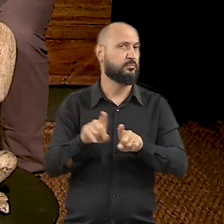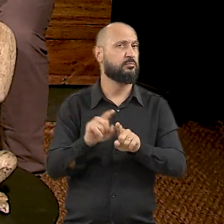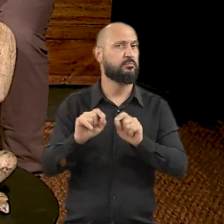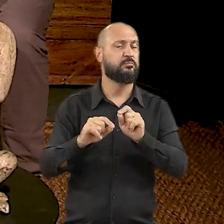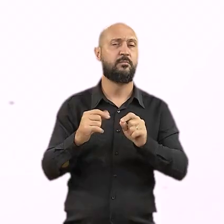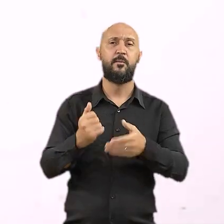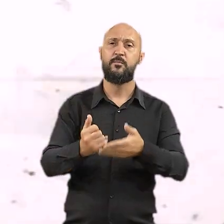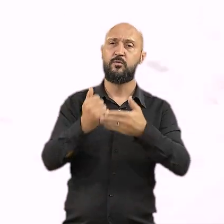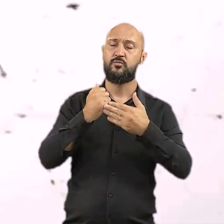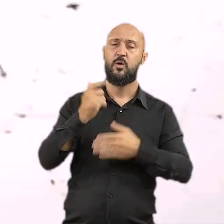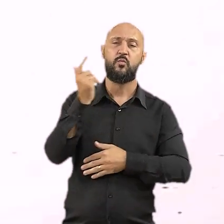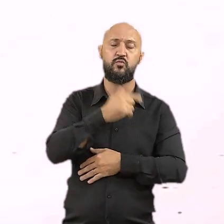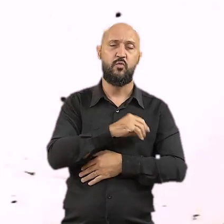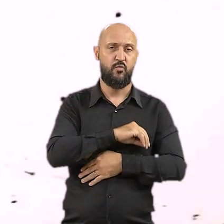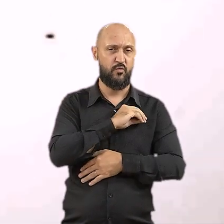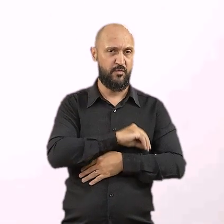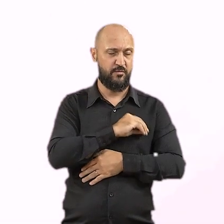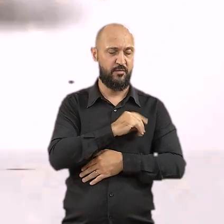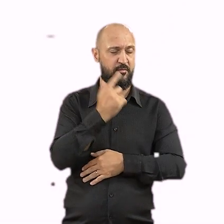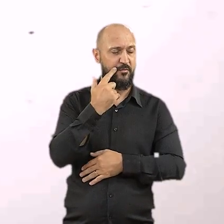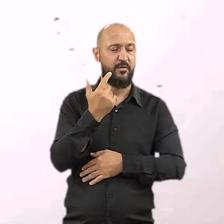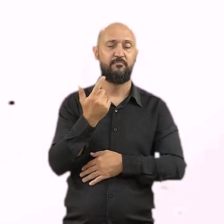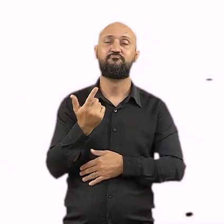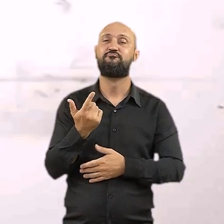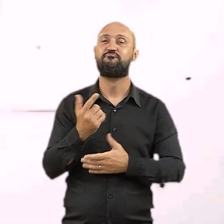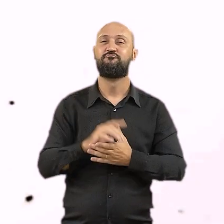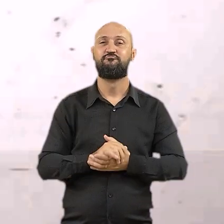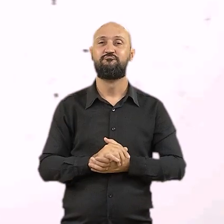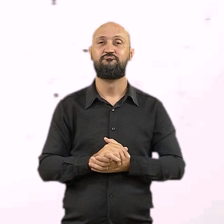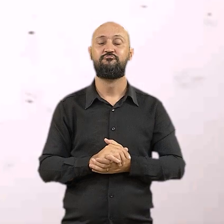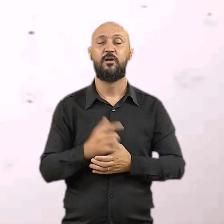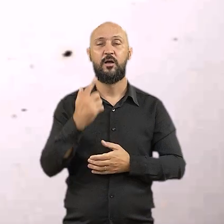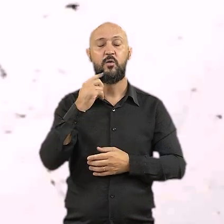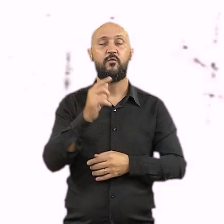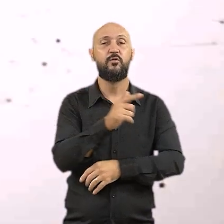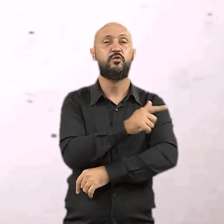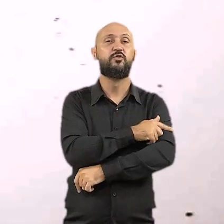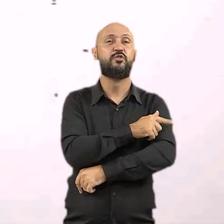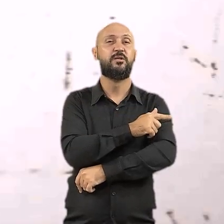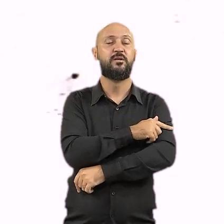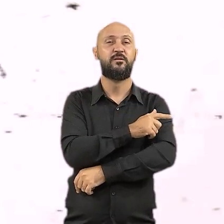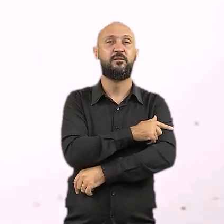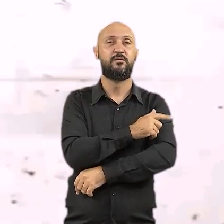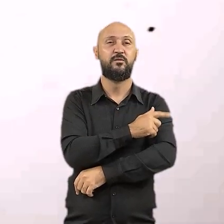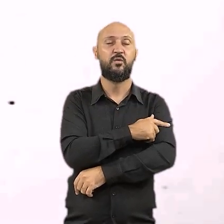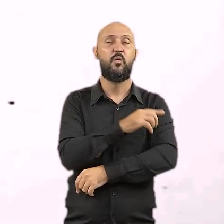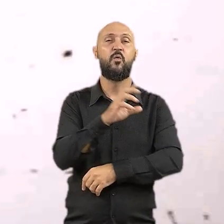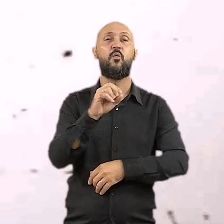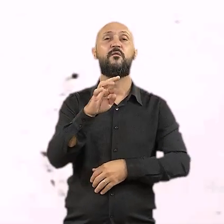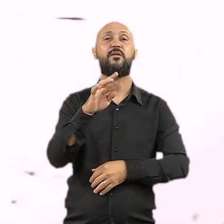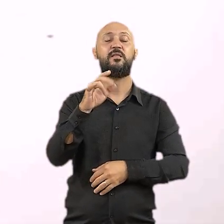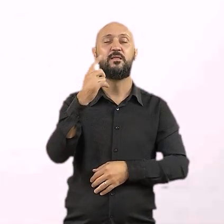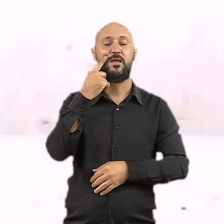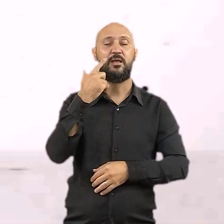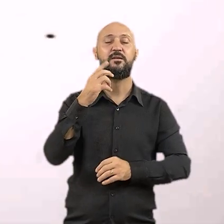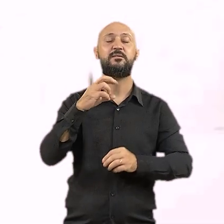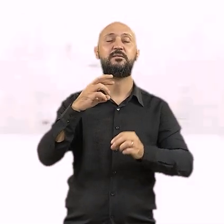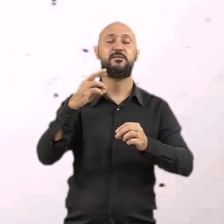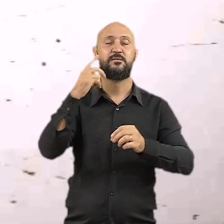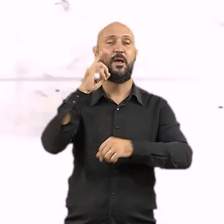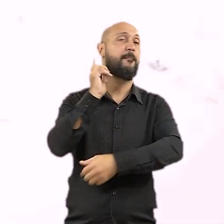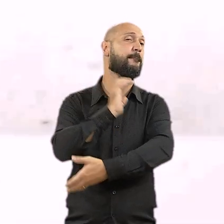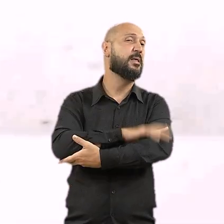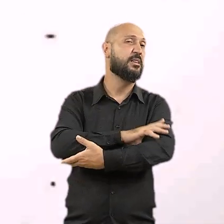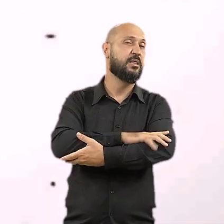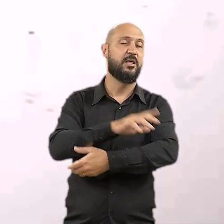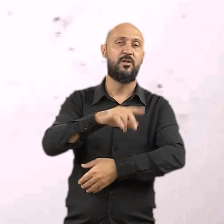noite para também ajudar a sobrevivência, e fui convidado para gerenciar o Confidência Mineira, a parte